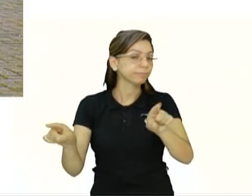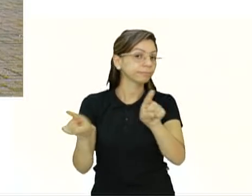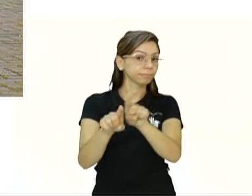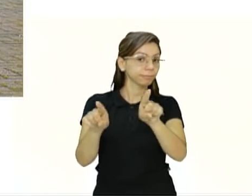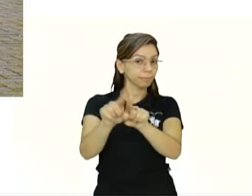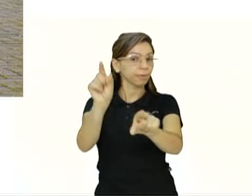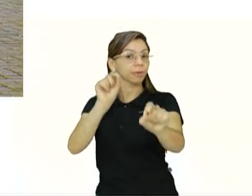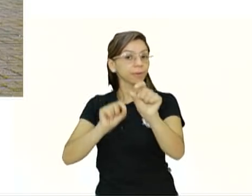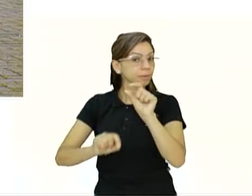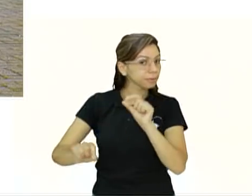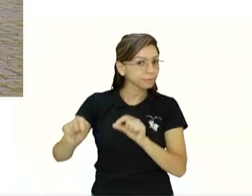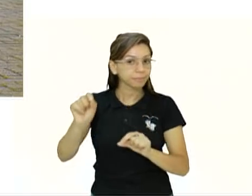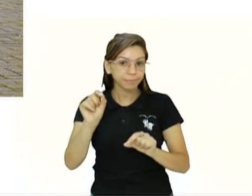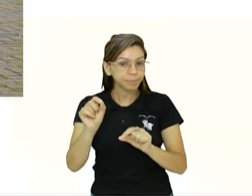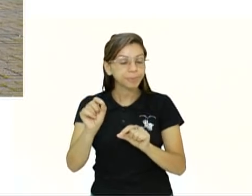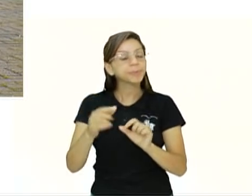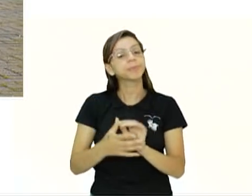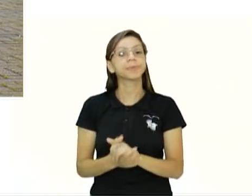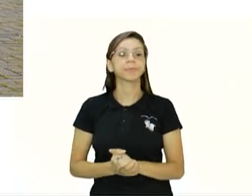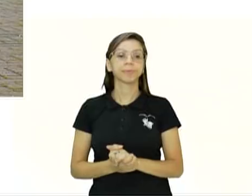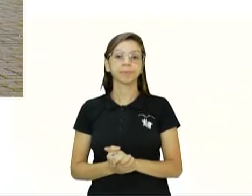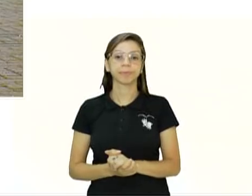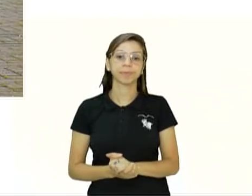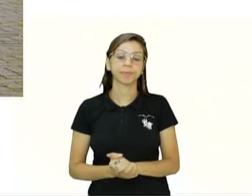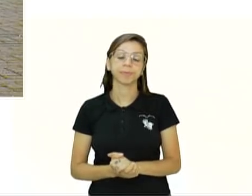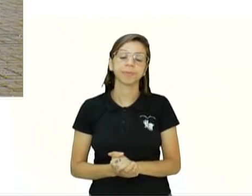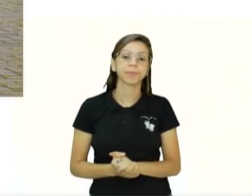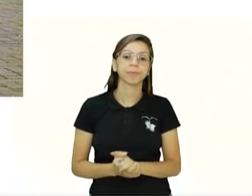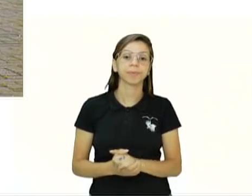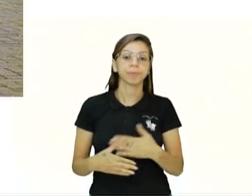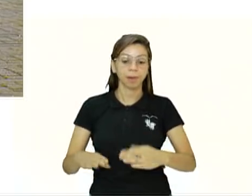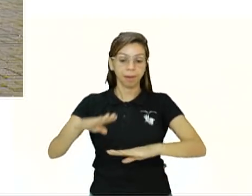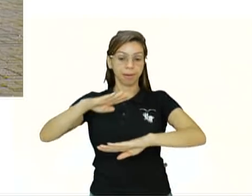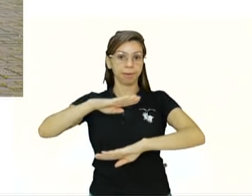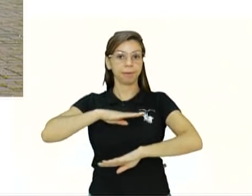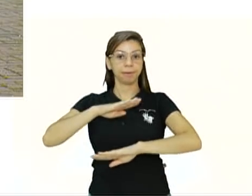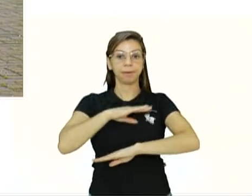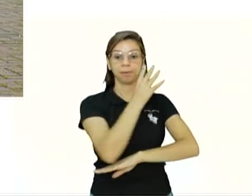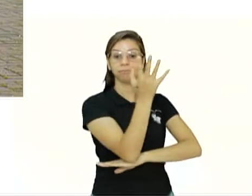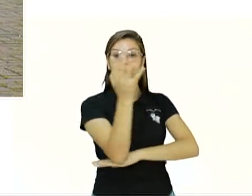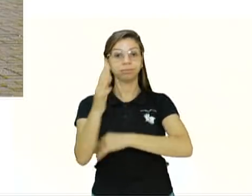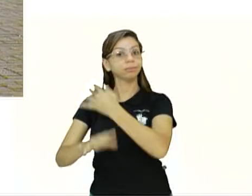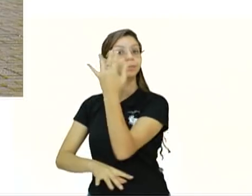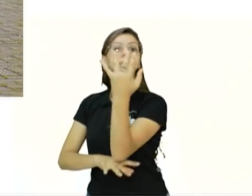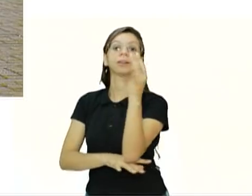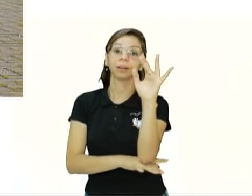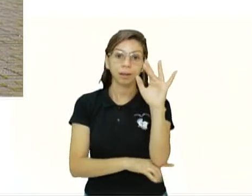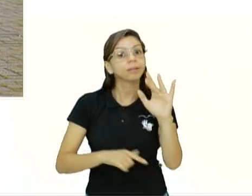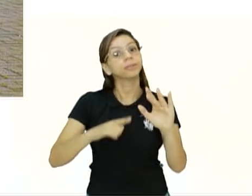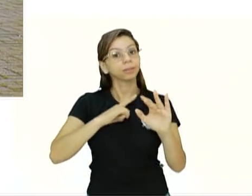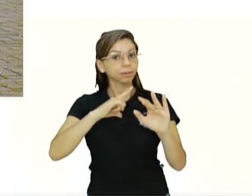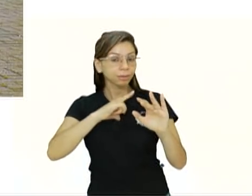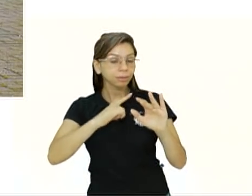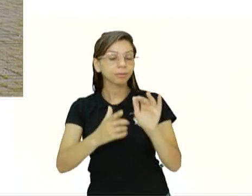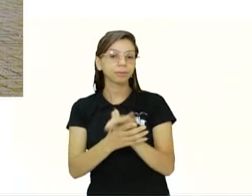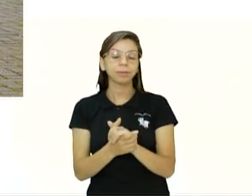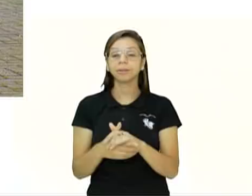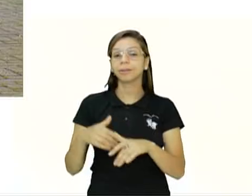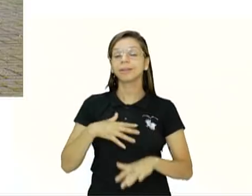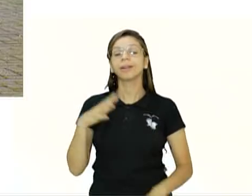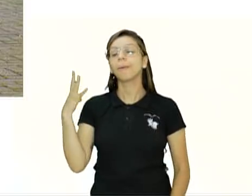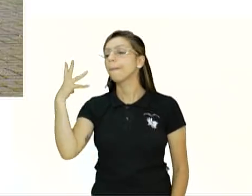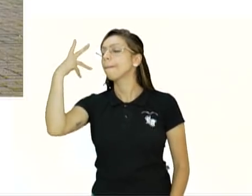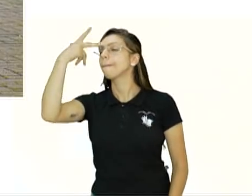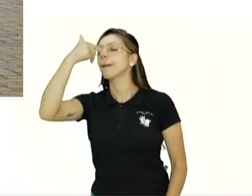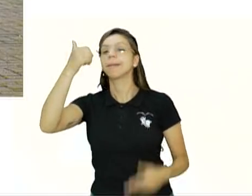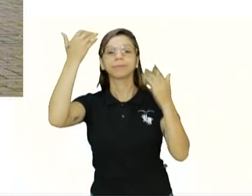inclusive coloquei para vocês a situação ambiental que esse parque tem, né? E em meio a tanta beleza